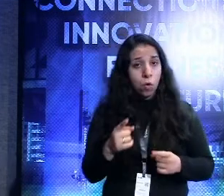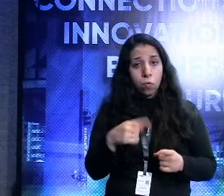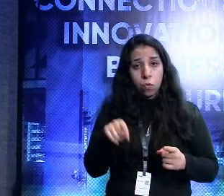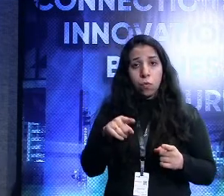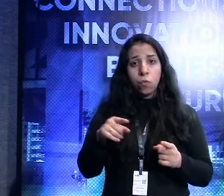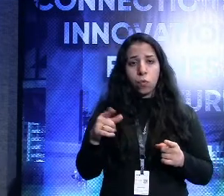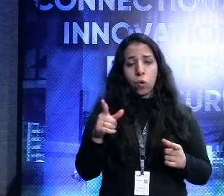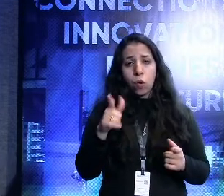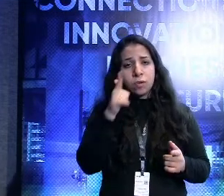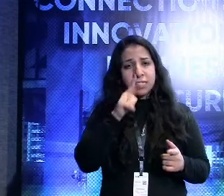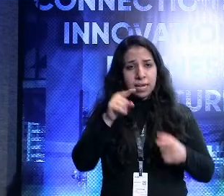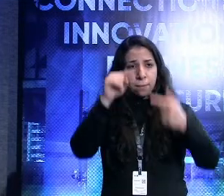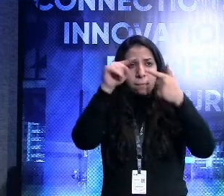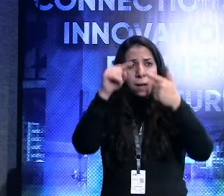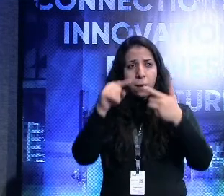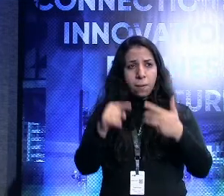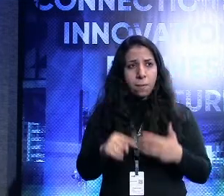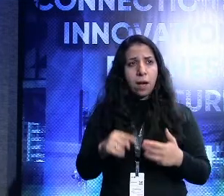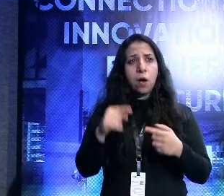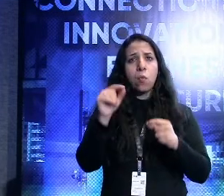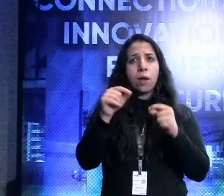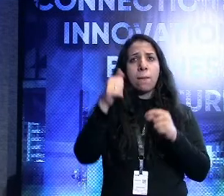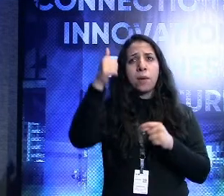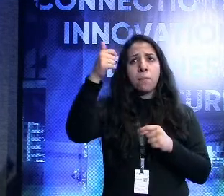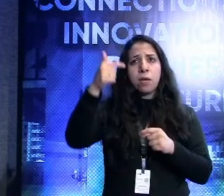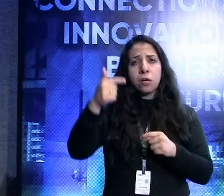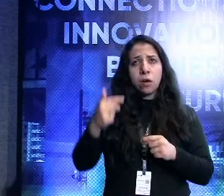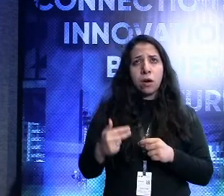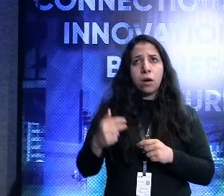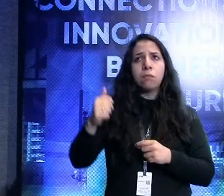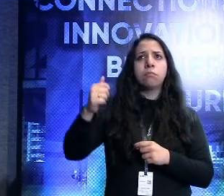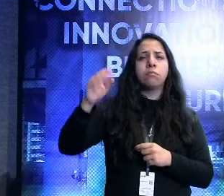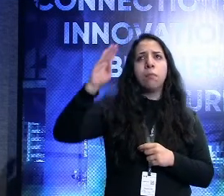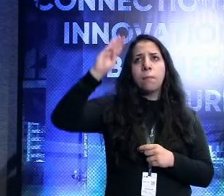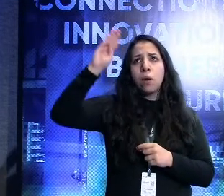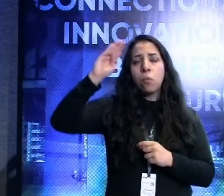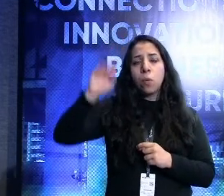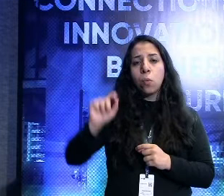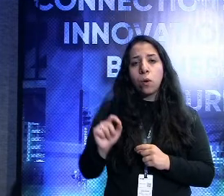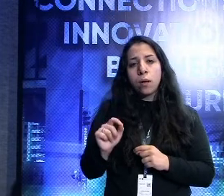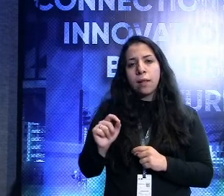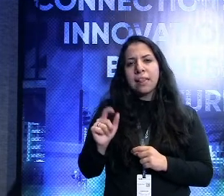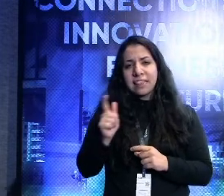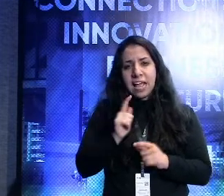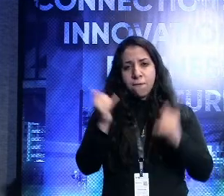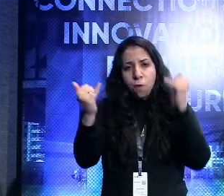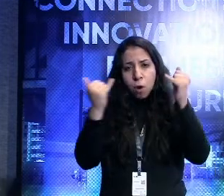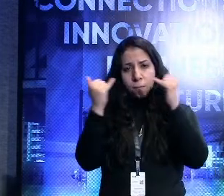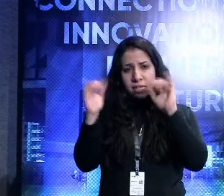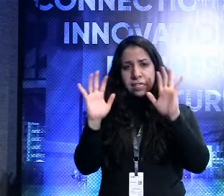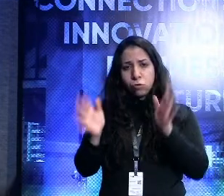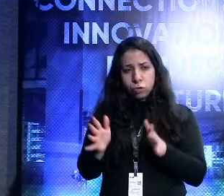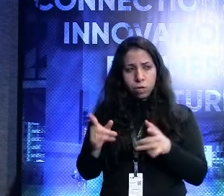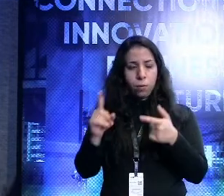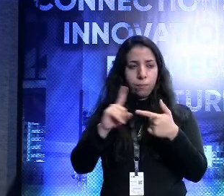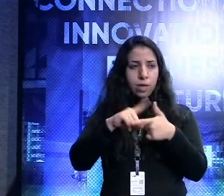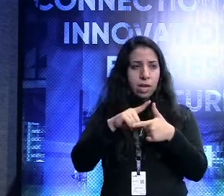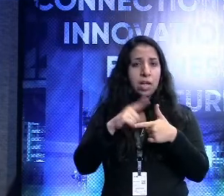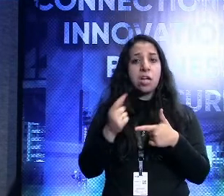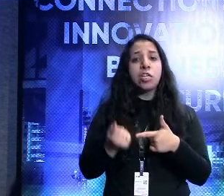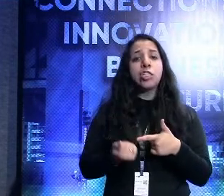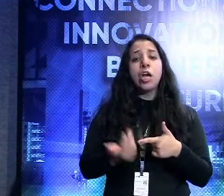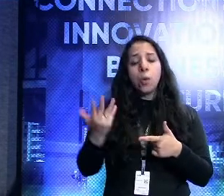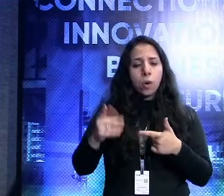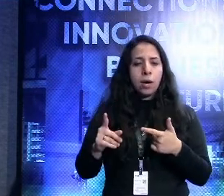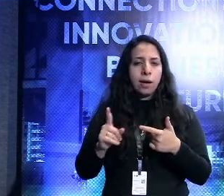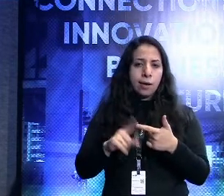muito bem para onde eu quero ir. Tem muita informação. Vamos priorizar? Vamos olhar para custos, para receita? Vamos ver a questão